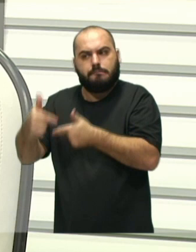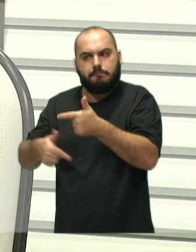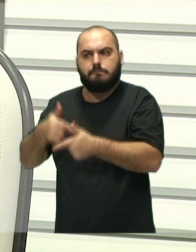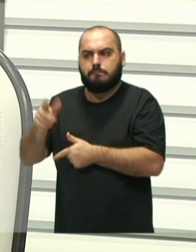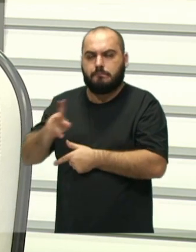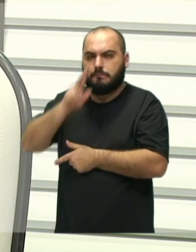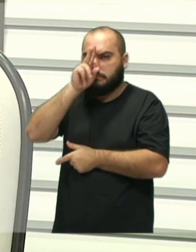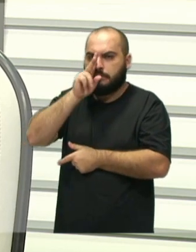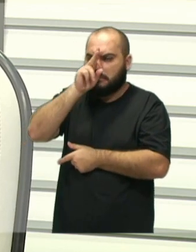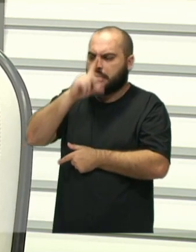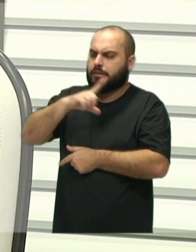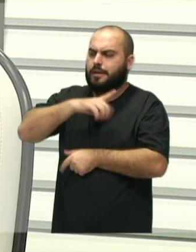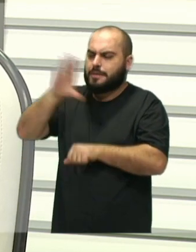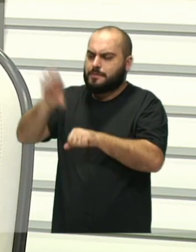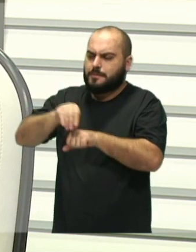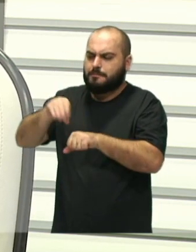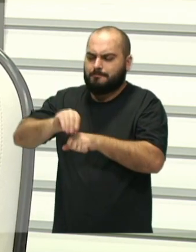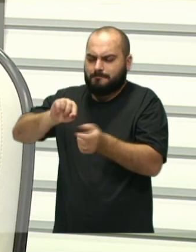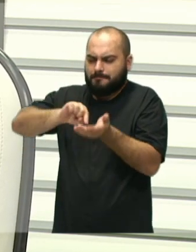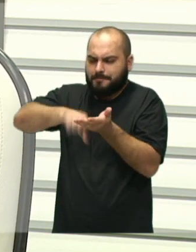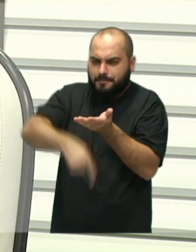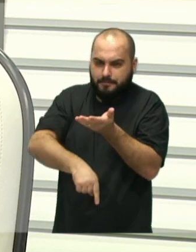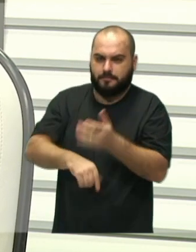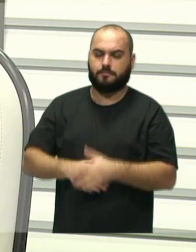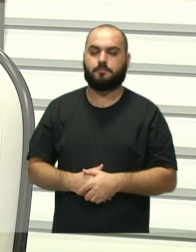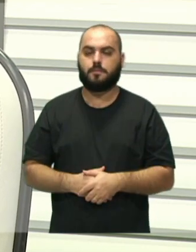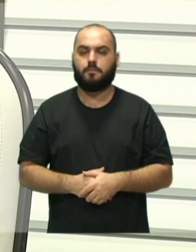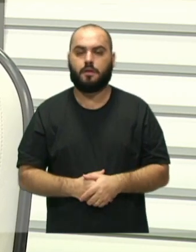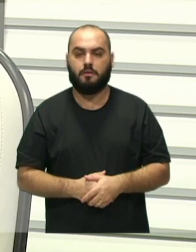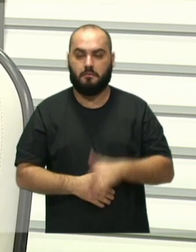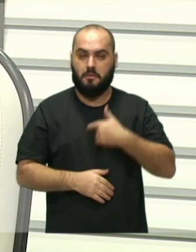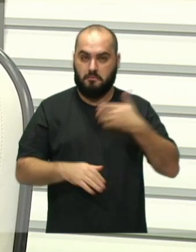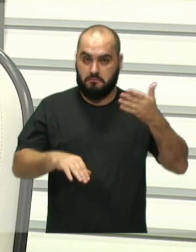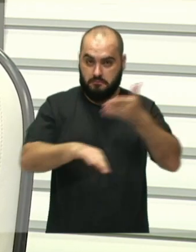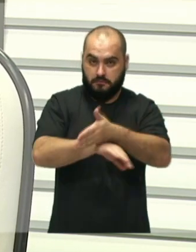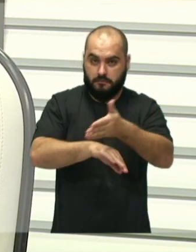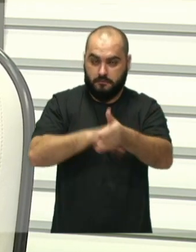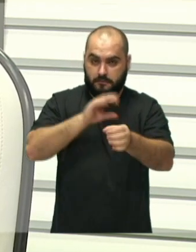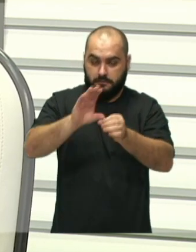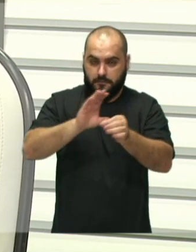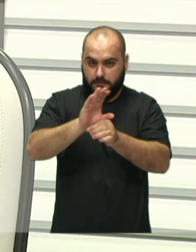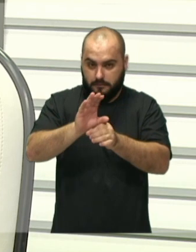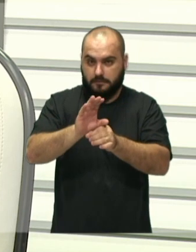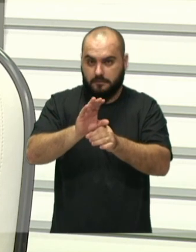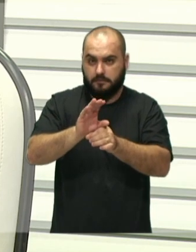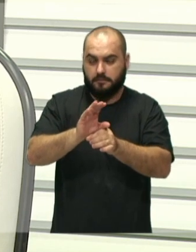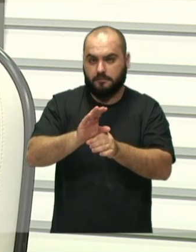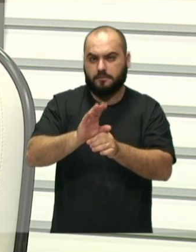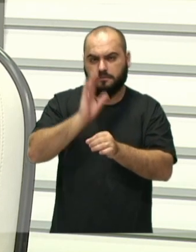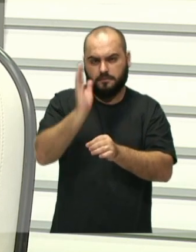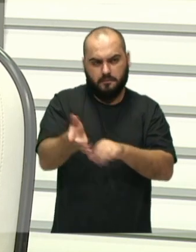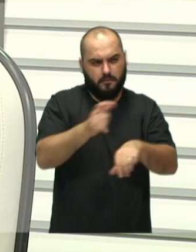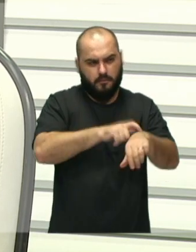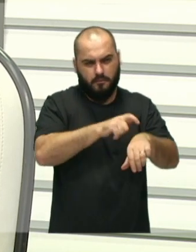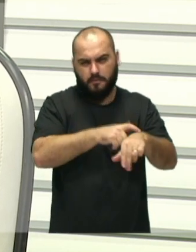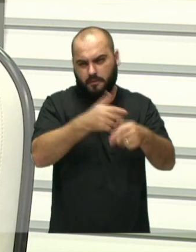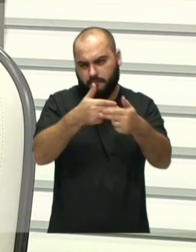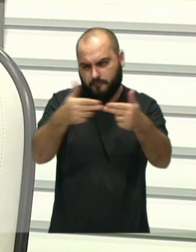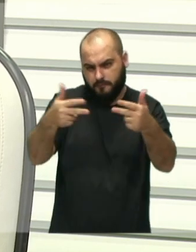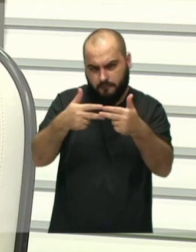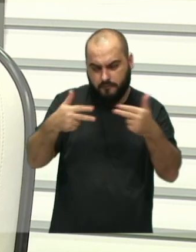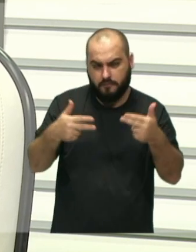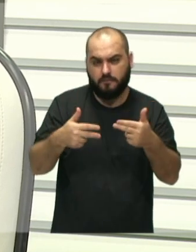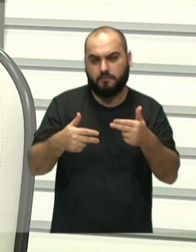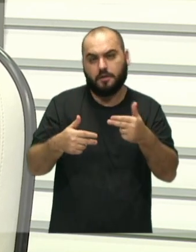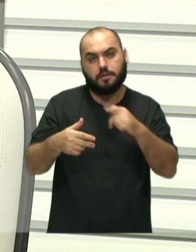trazer todo o seu conhecimento é participava de uma comissão que muitas muitas outros Momentos Assim que acontecia